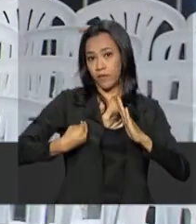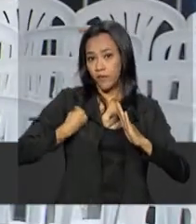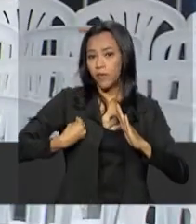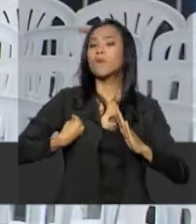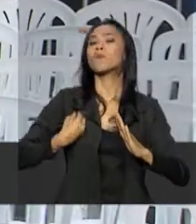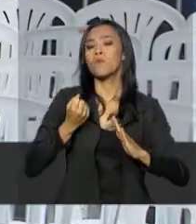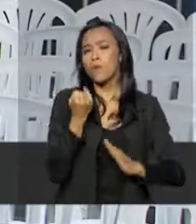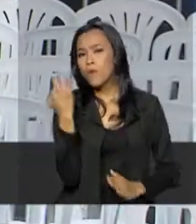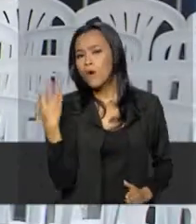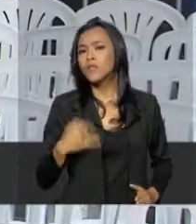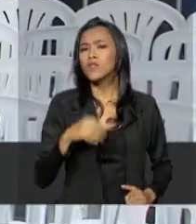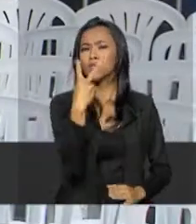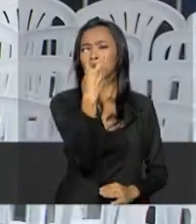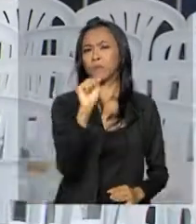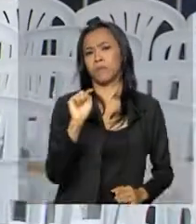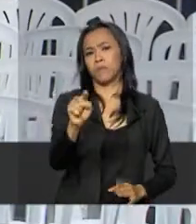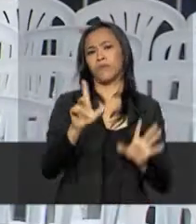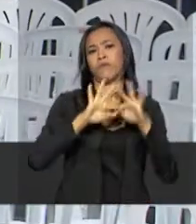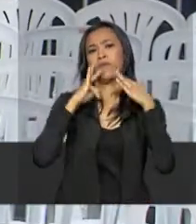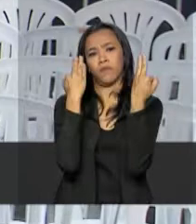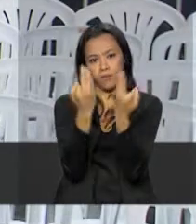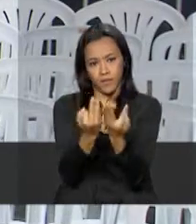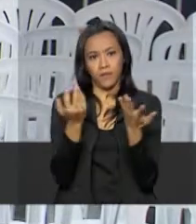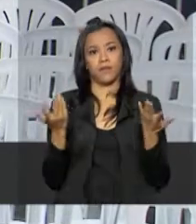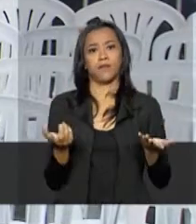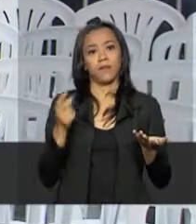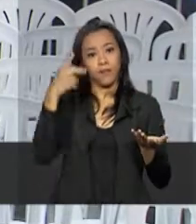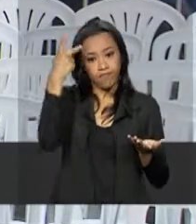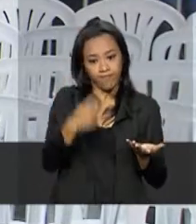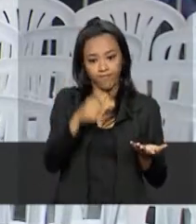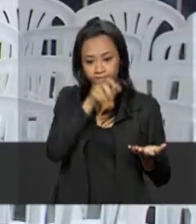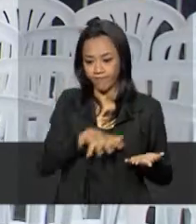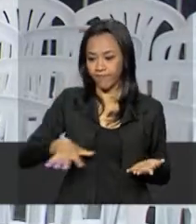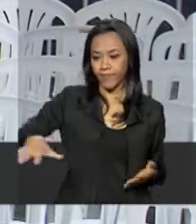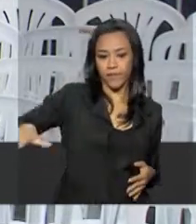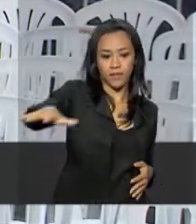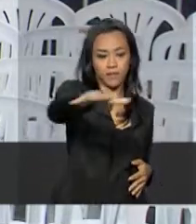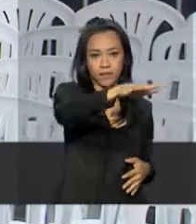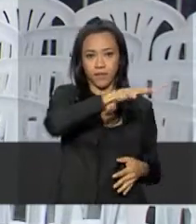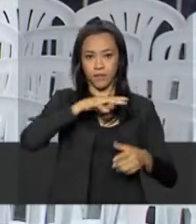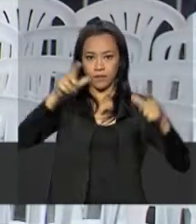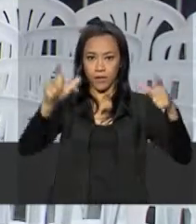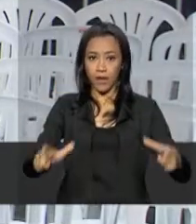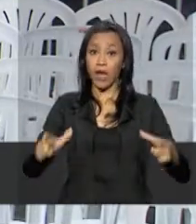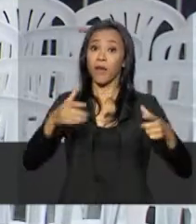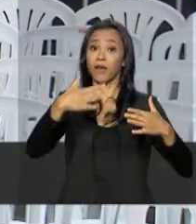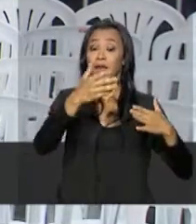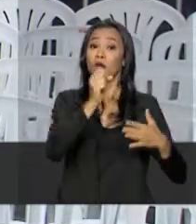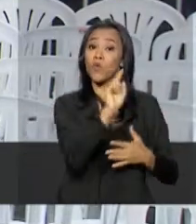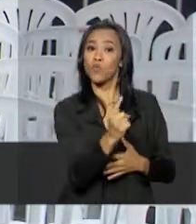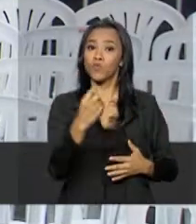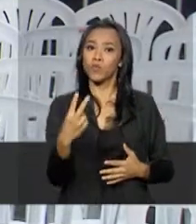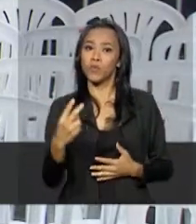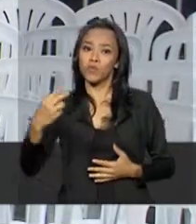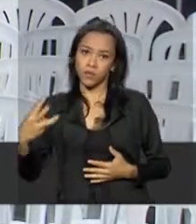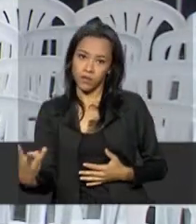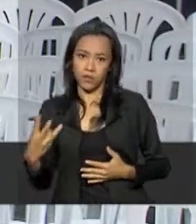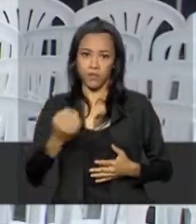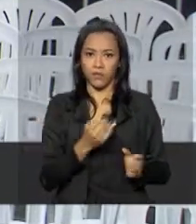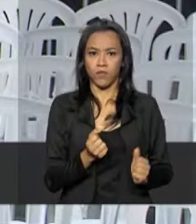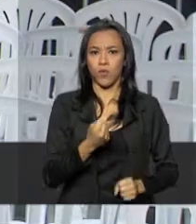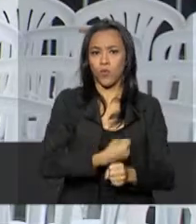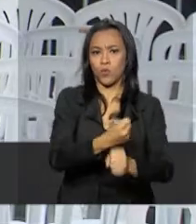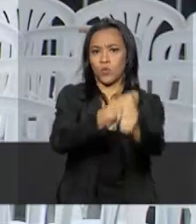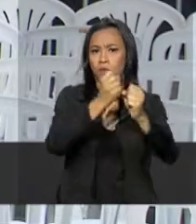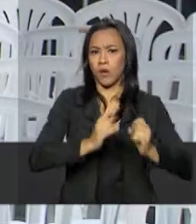mil famílias atendidas pelo programa no condomínio residencial Flamboyant 1, 2 e 3. Este condomínio